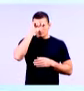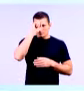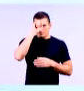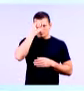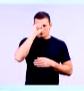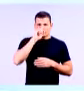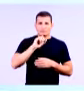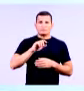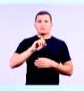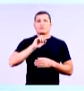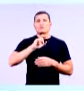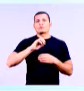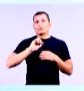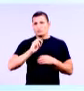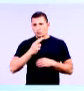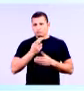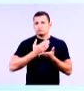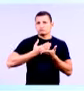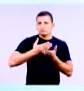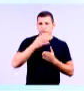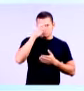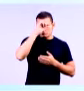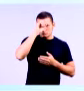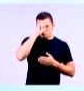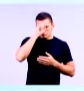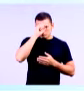aprendeu e vai aprender